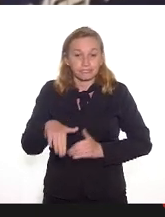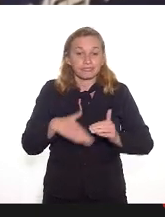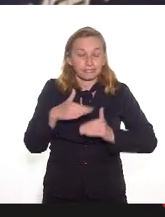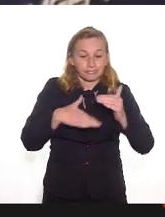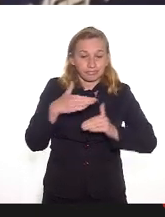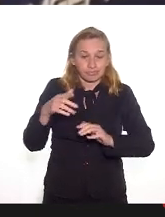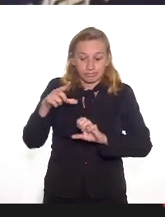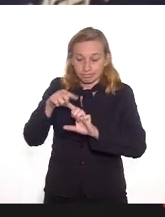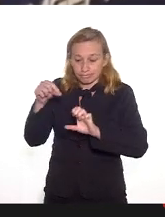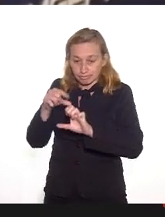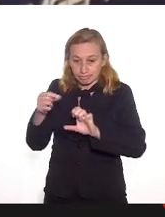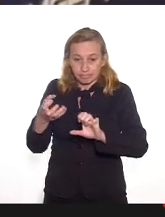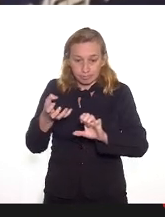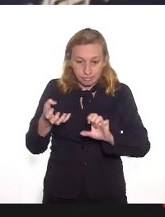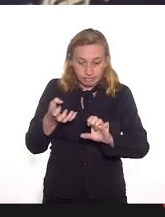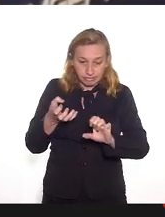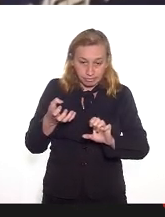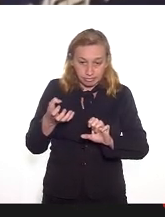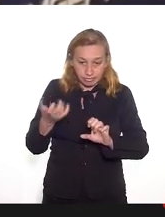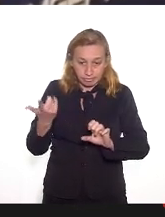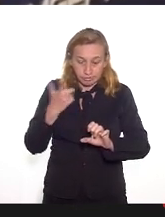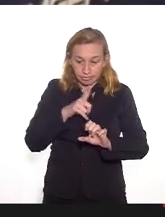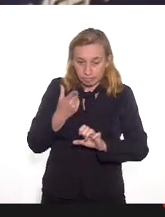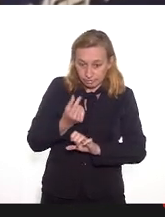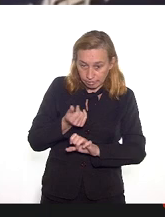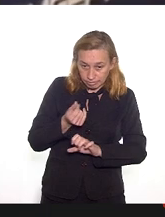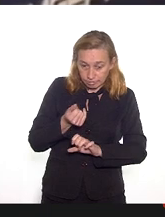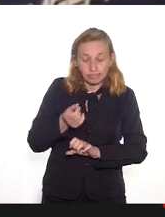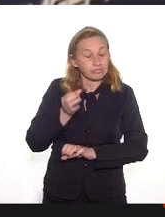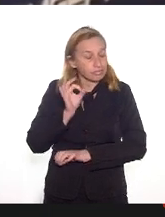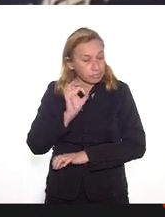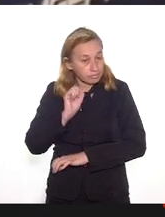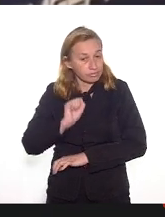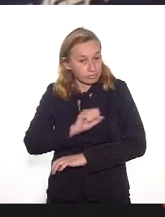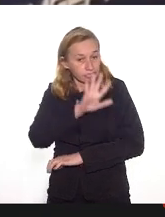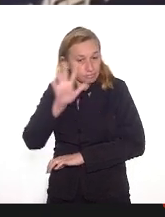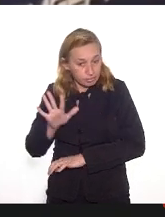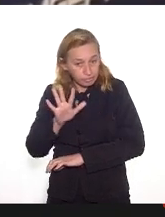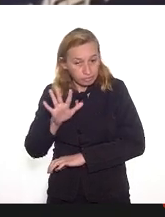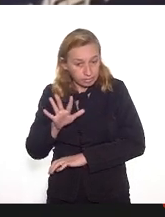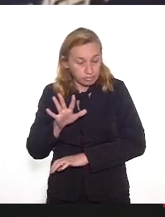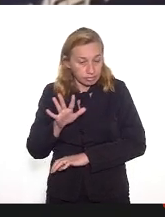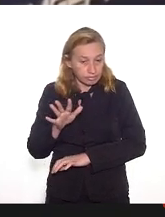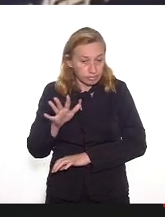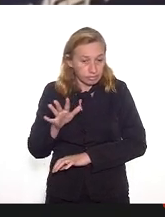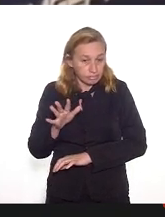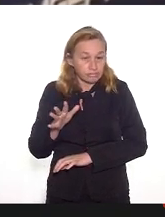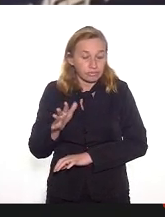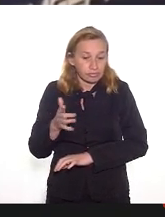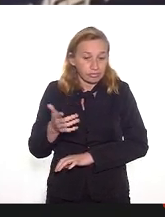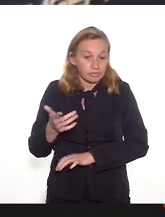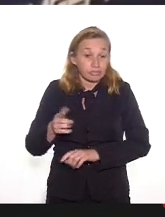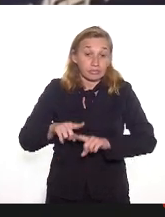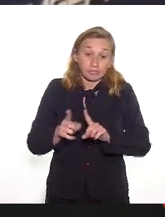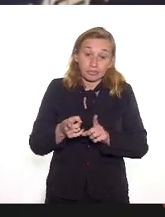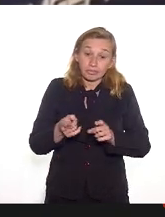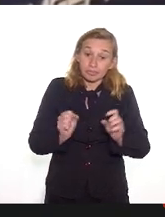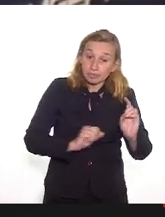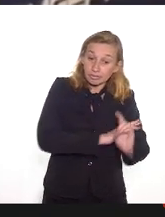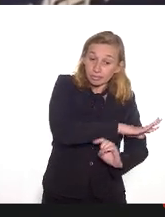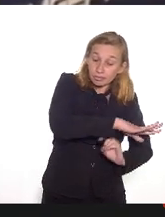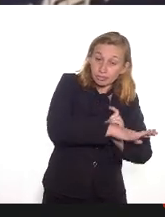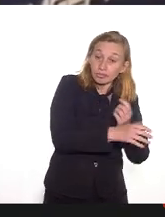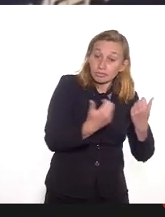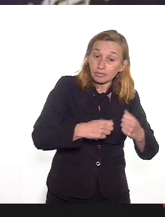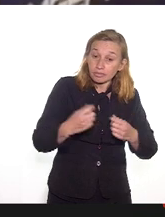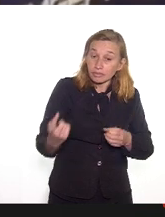empresários querem ganhar dinheiro, claro. Estão empreendendo, vão colocar recursos, tem risco, tem que ganhar dinheiro, mas a sociedade tem que receber